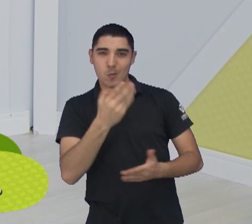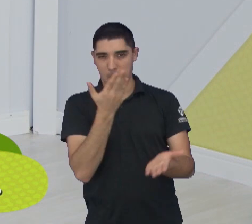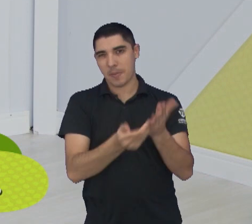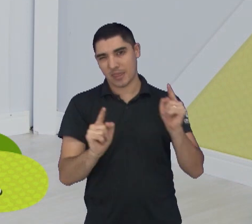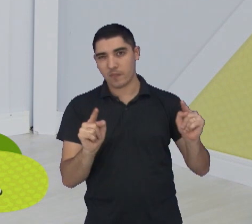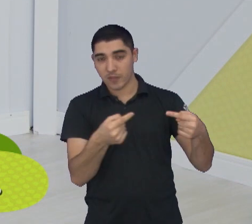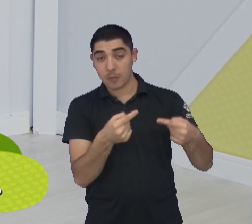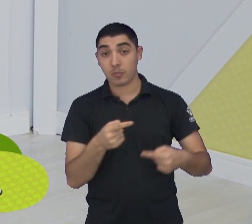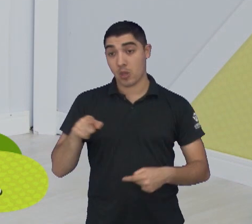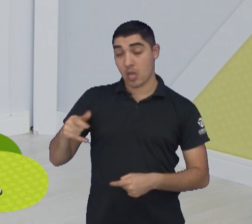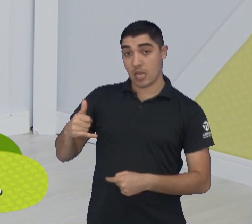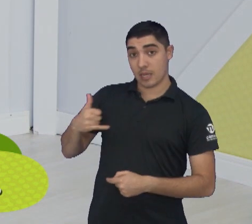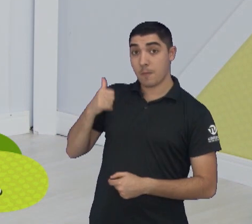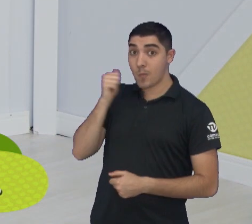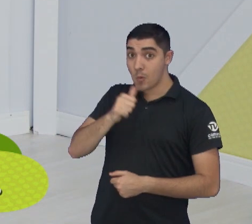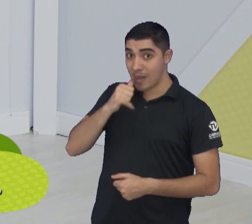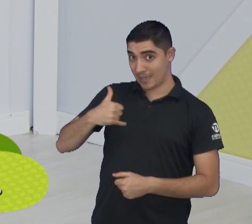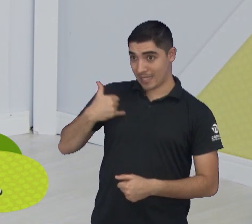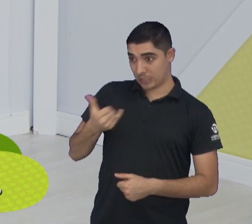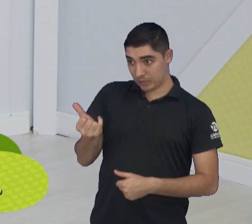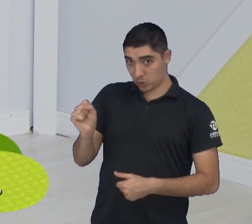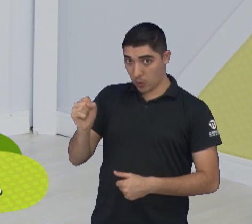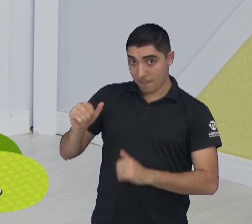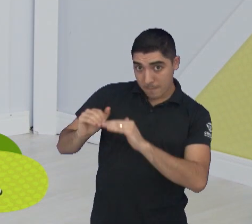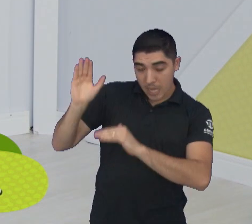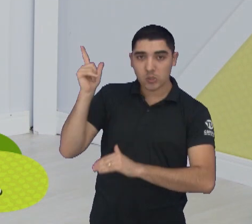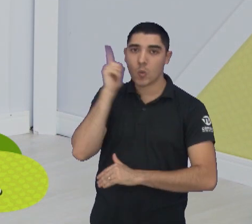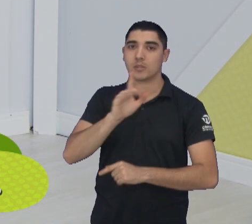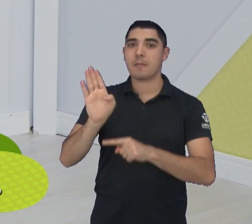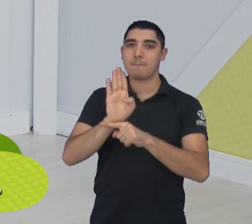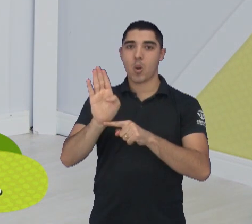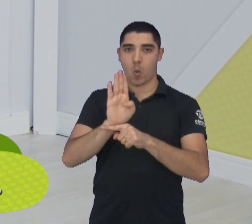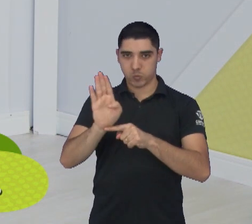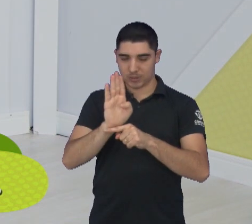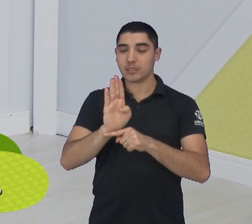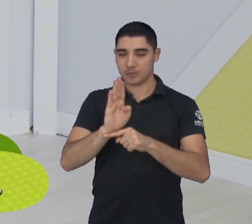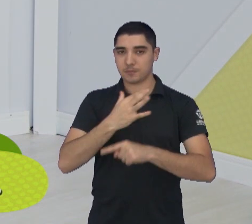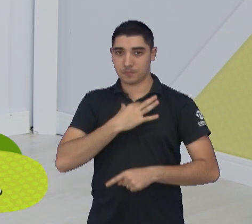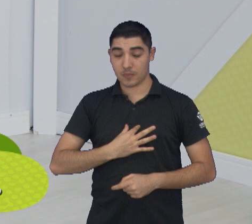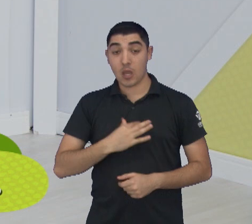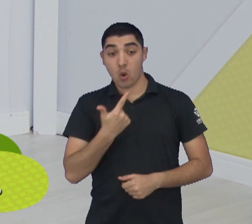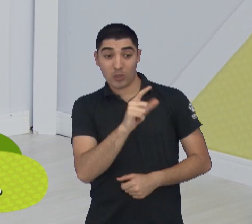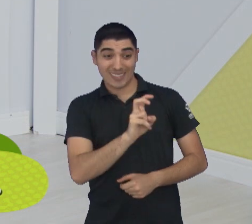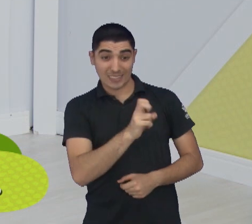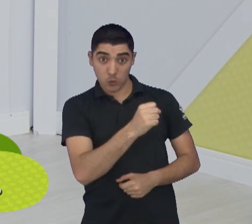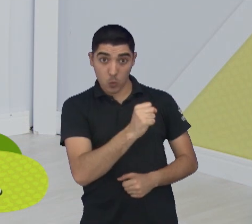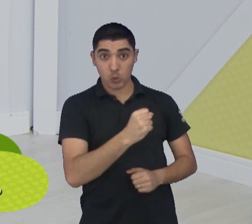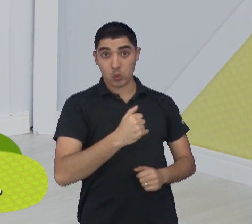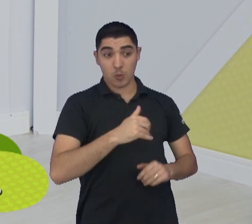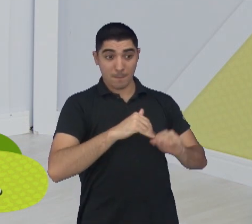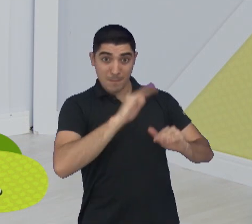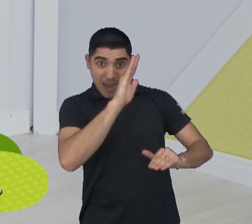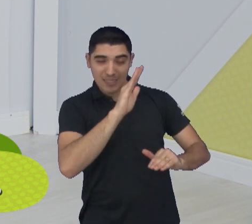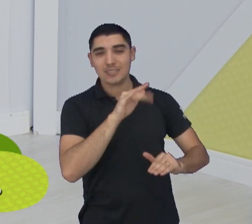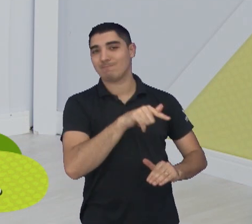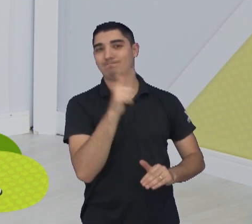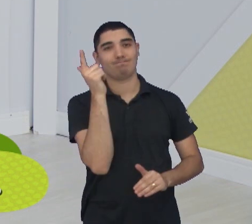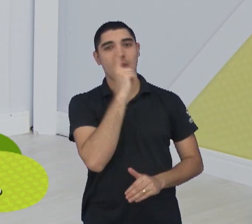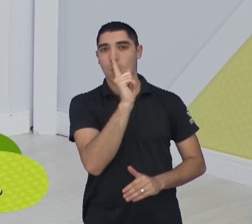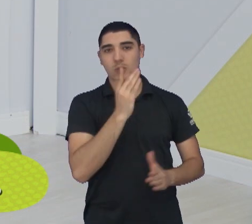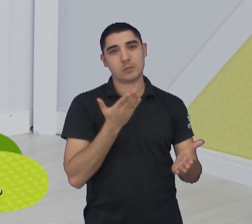time 68 mais feminino conquistou o bronze. Já a equipe 58 mais masculino não se classificou